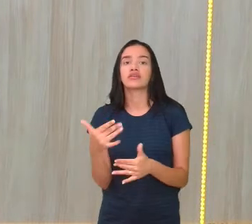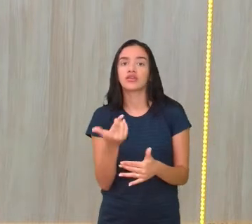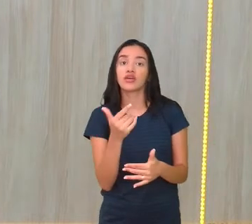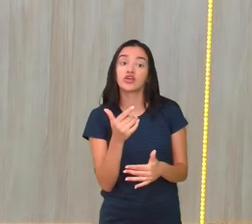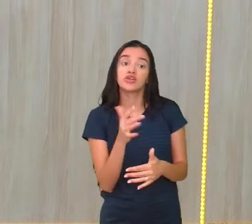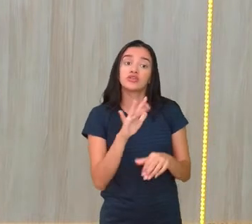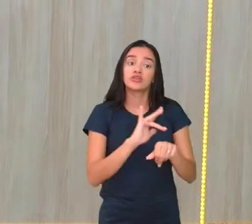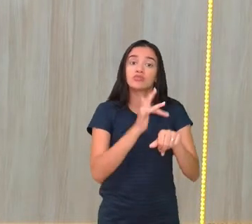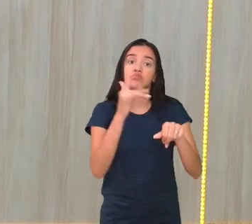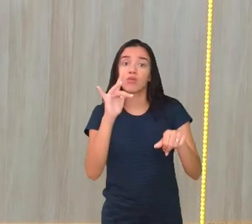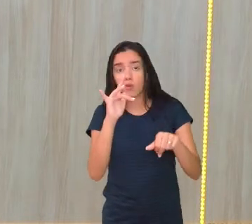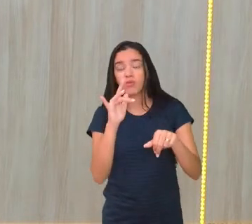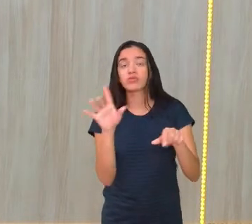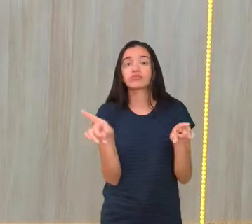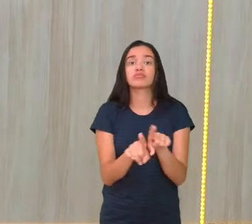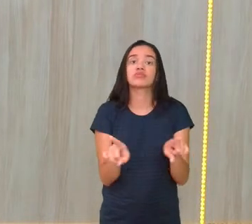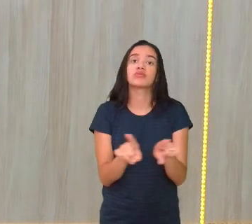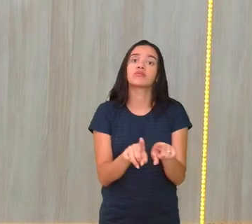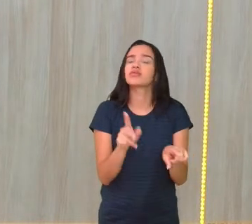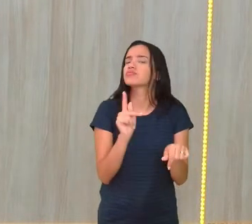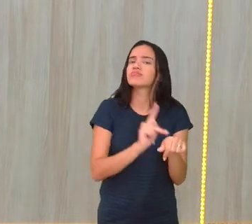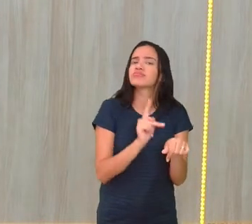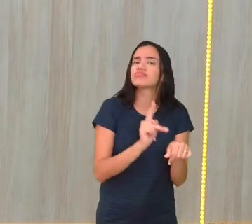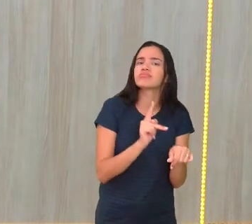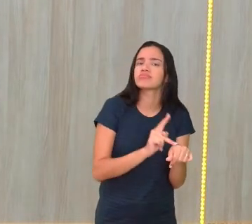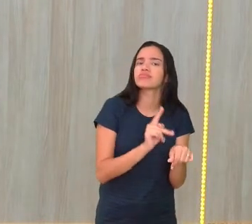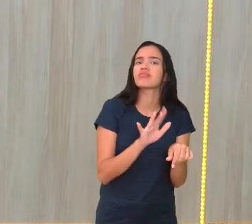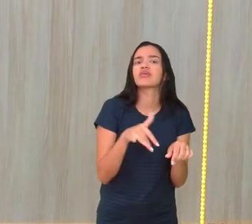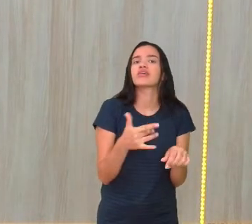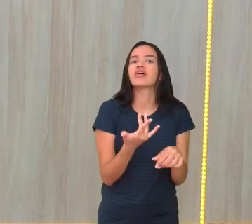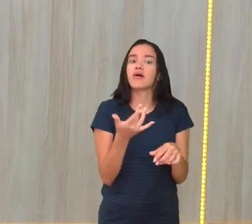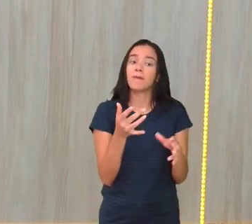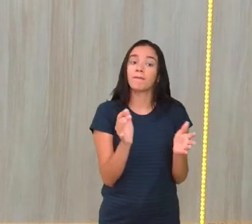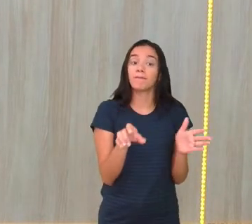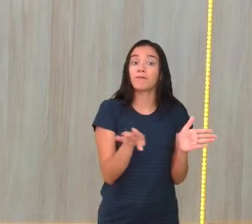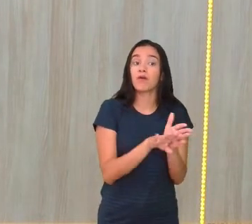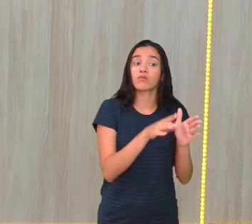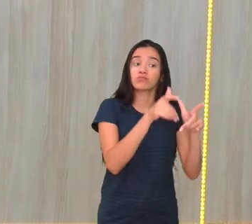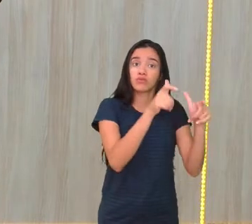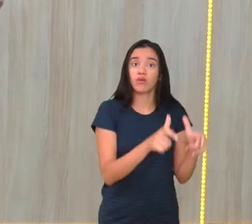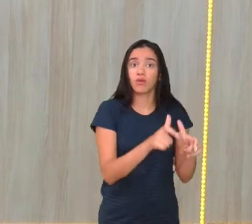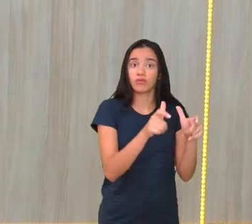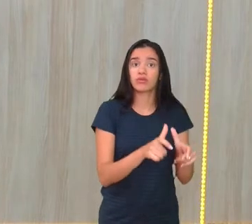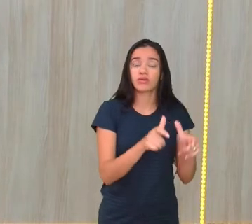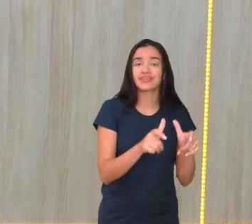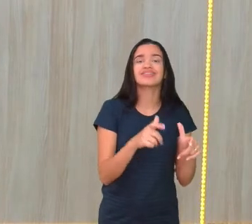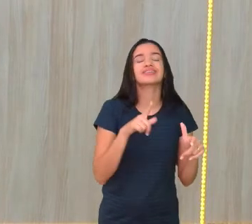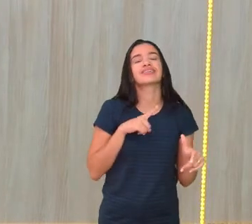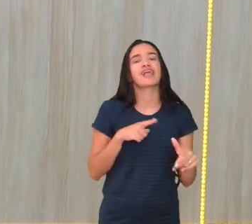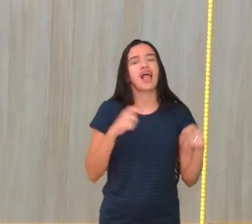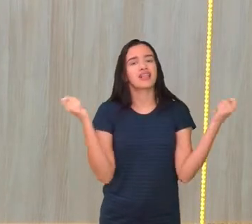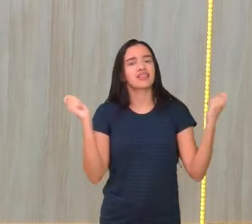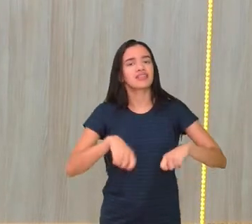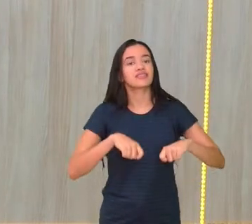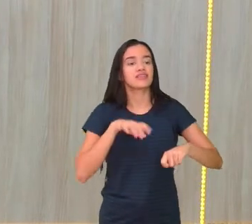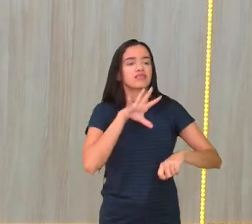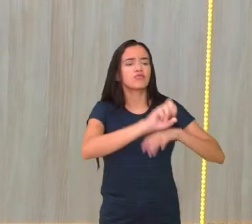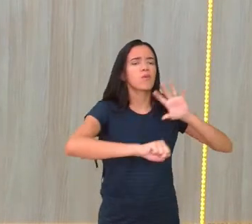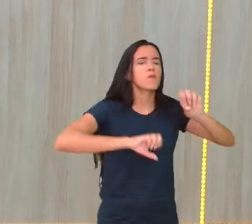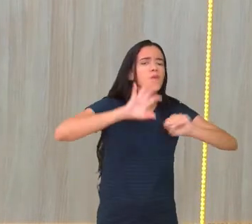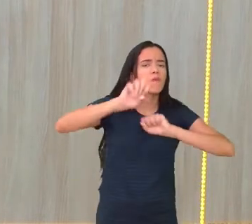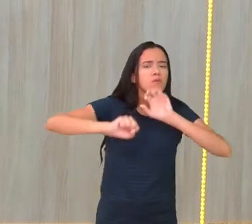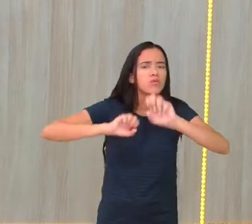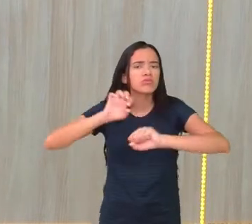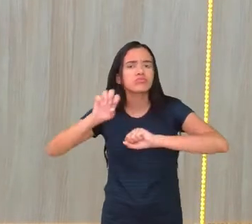e prata que ela tivesse entesourada ali nas suas fronteiras. Então, daí a necessidade de buscar, né,